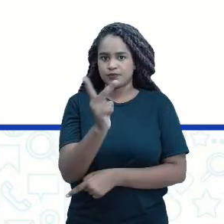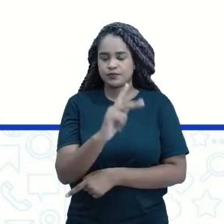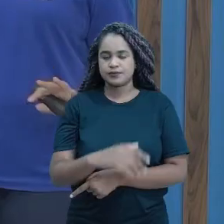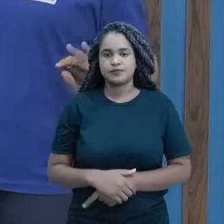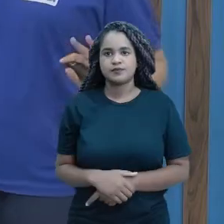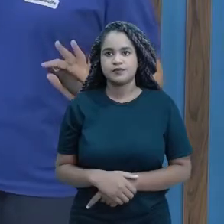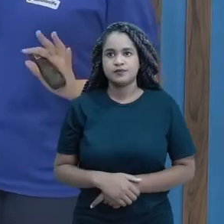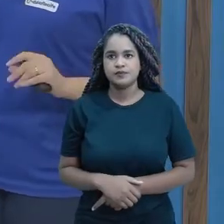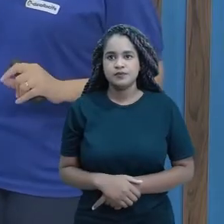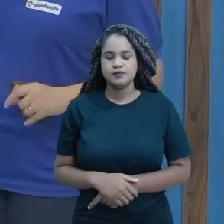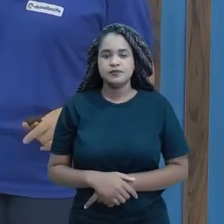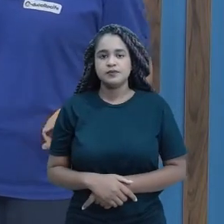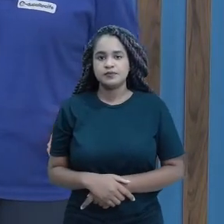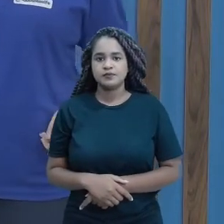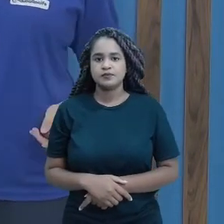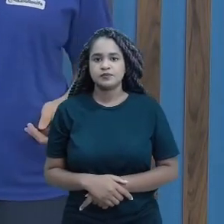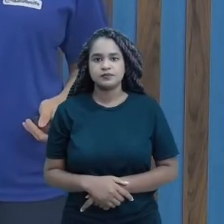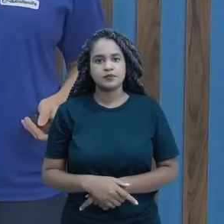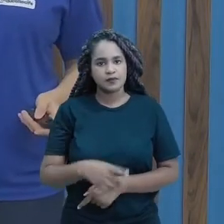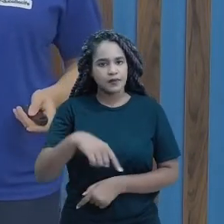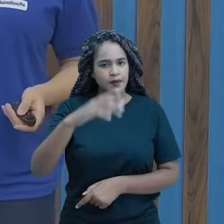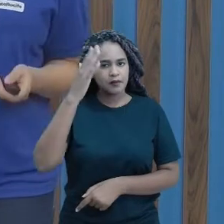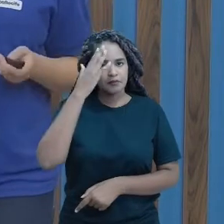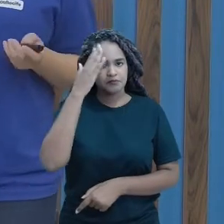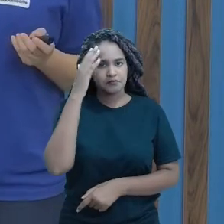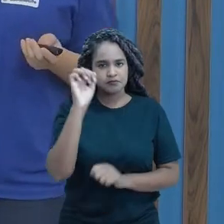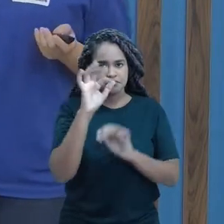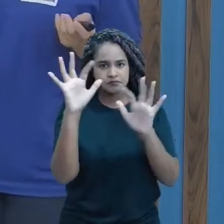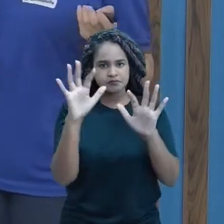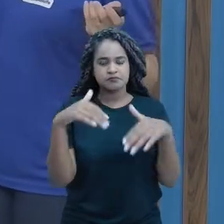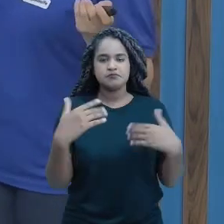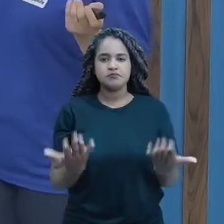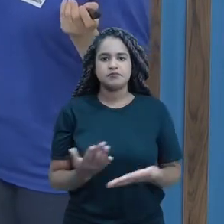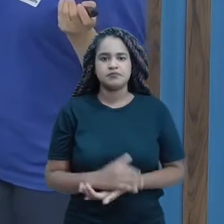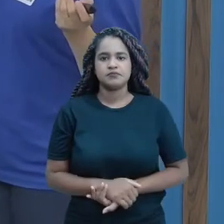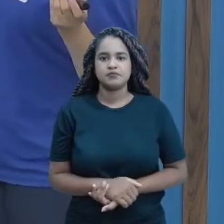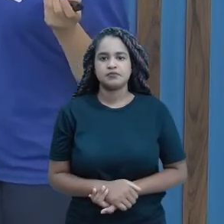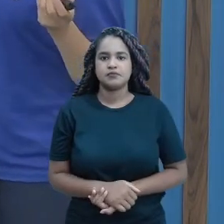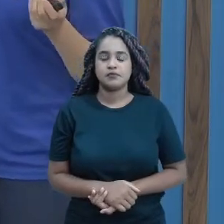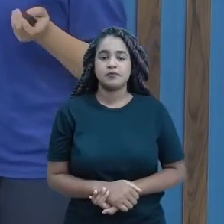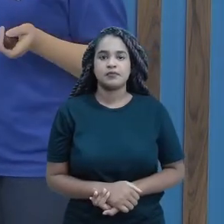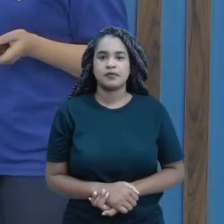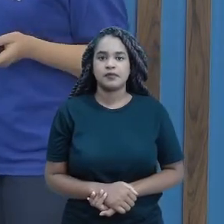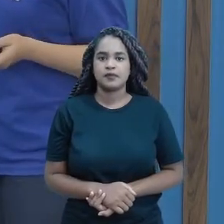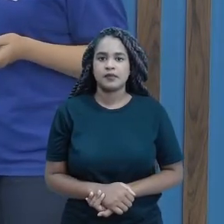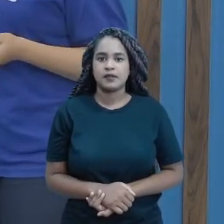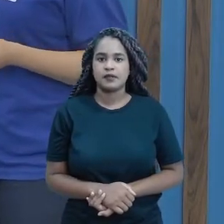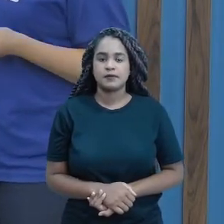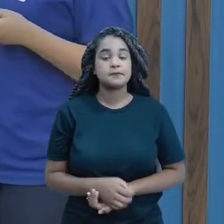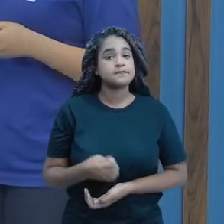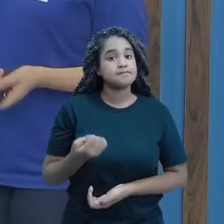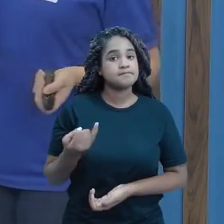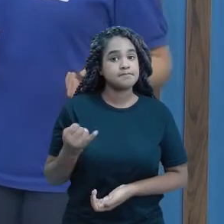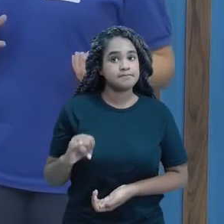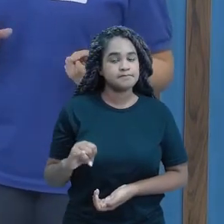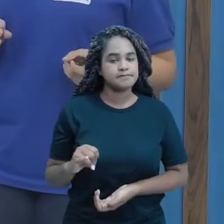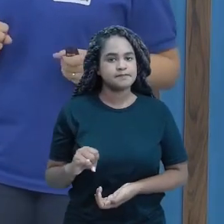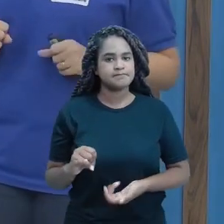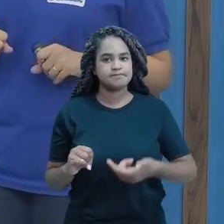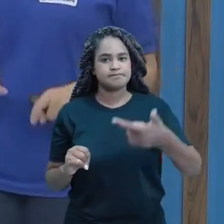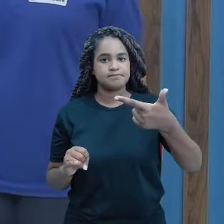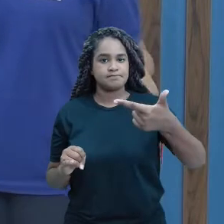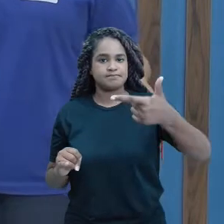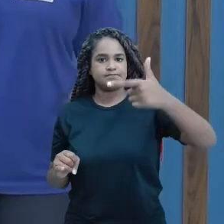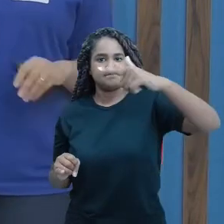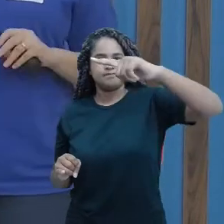elementos. Até aí eu acredito que está tudo bem, né? Só que, e se a gente tiver o triângulo nesse